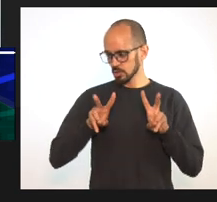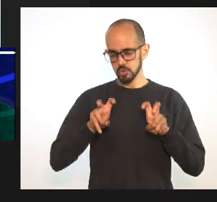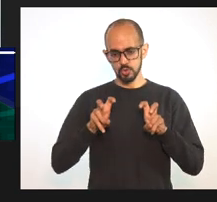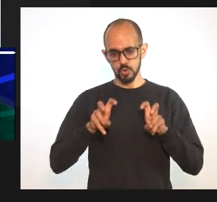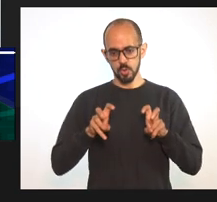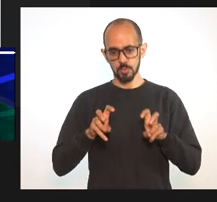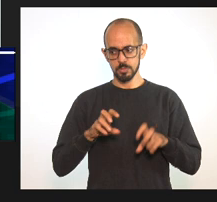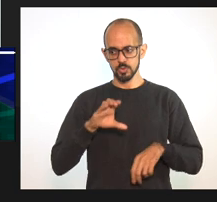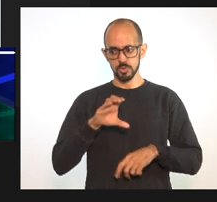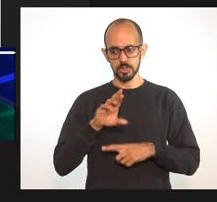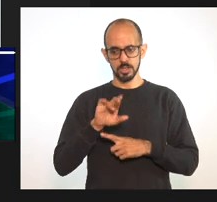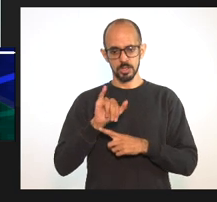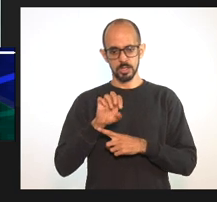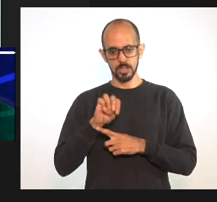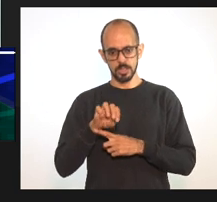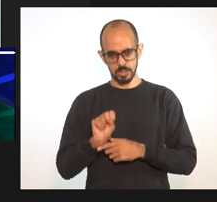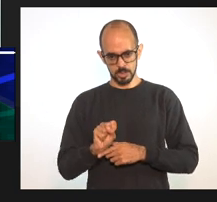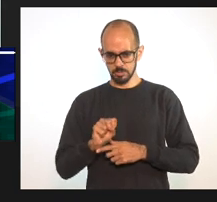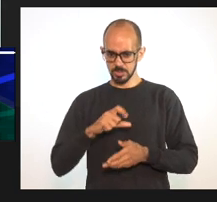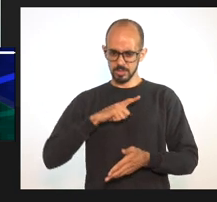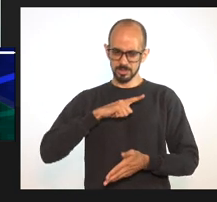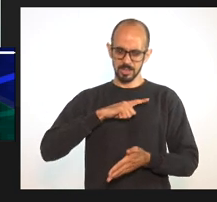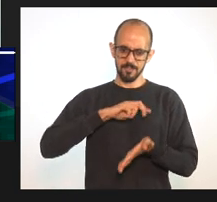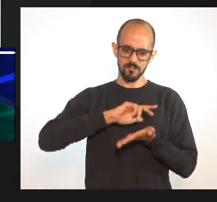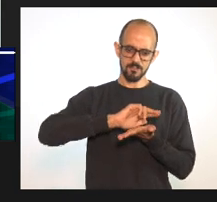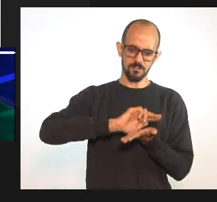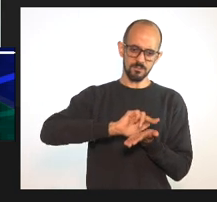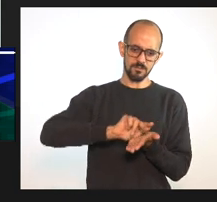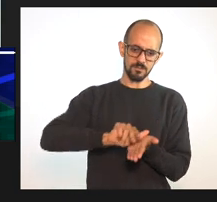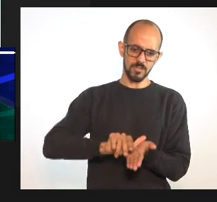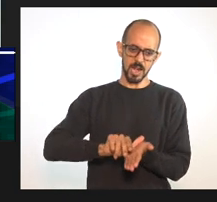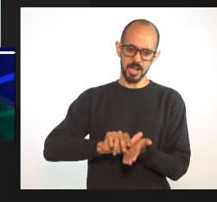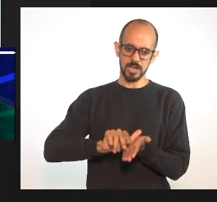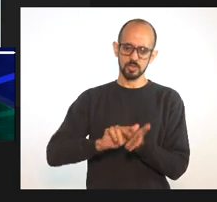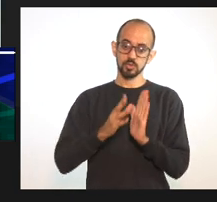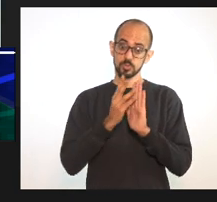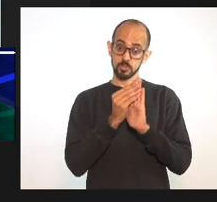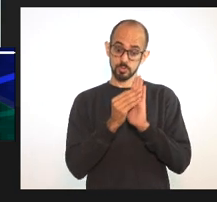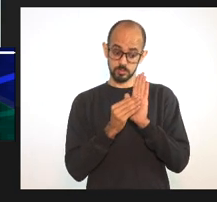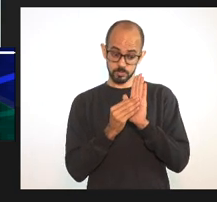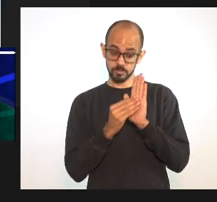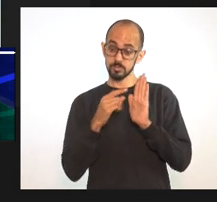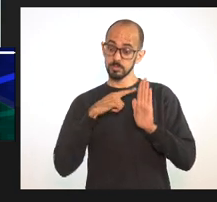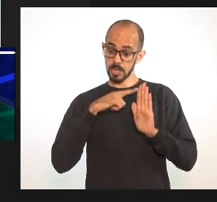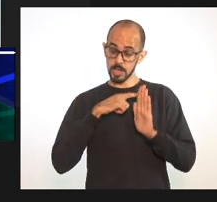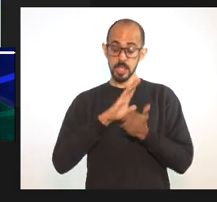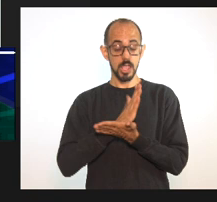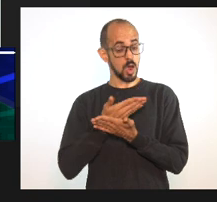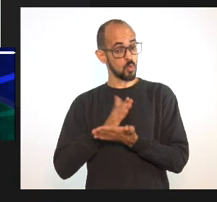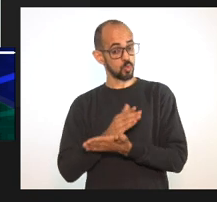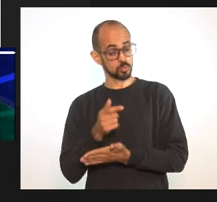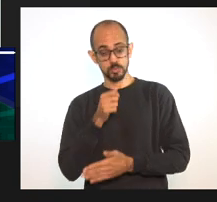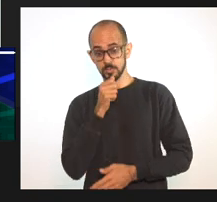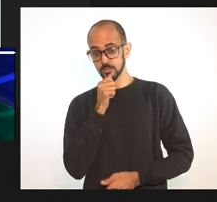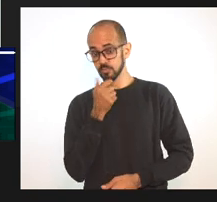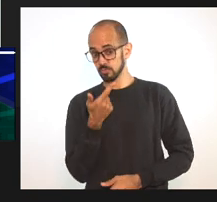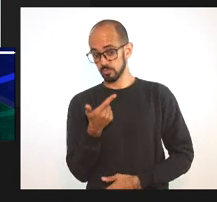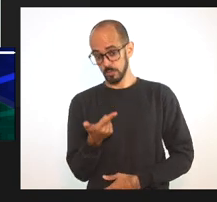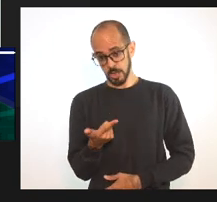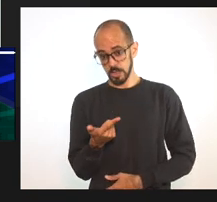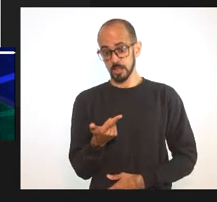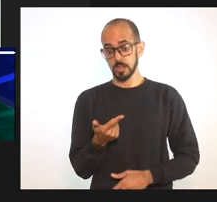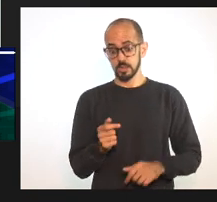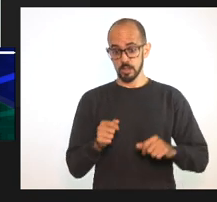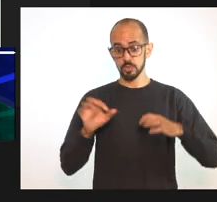são inúmeros registrados e não registrados de feminicídio no nosso estado. Então,